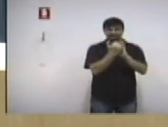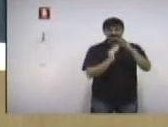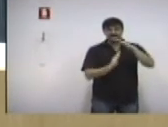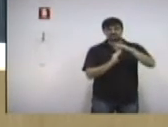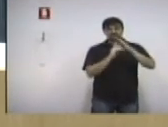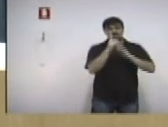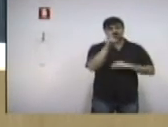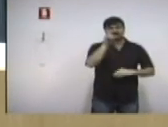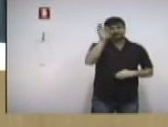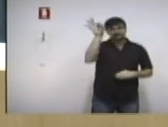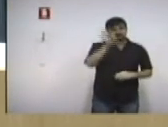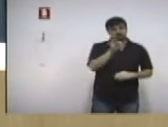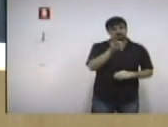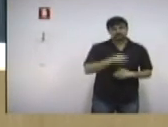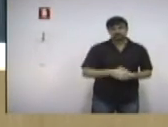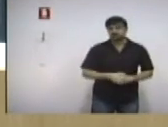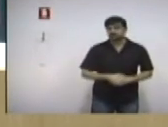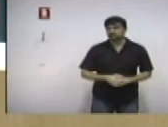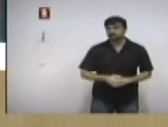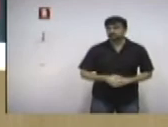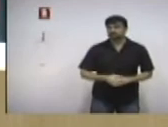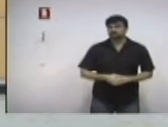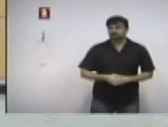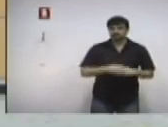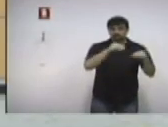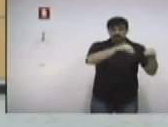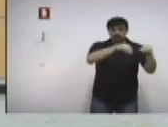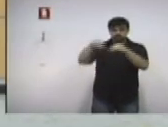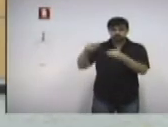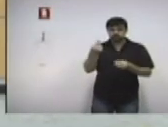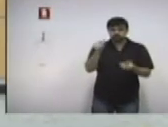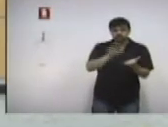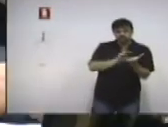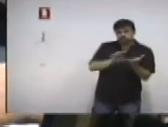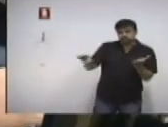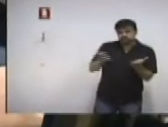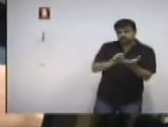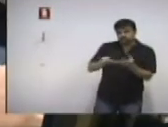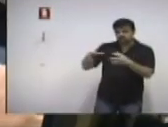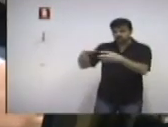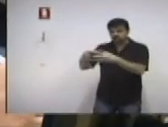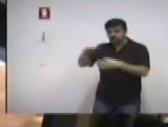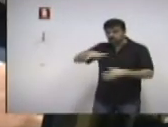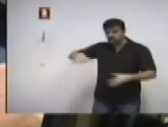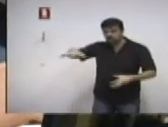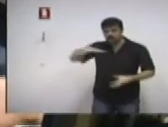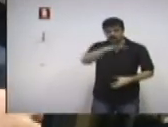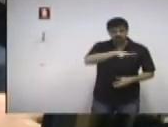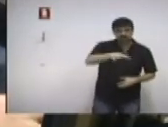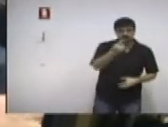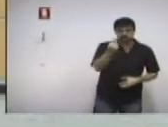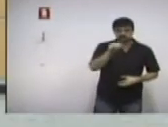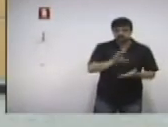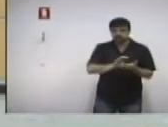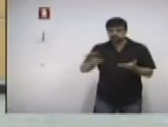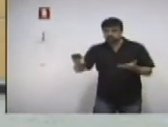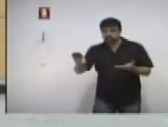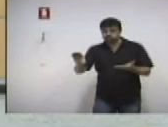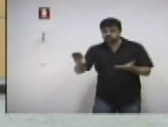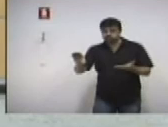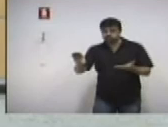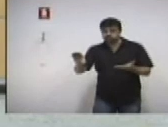consegue entrar num consenso a emenda está em votação